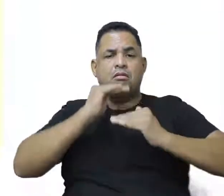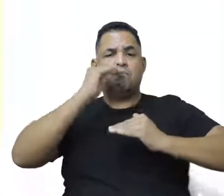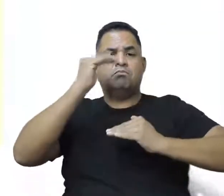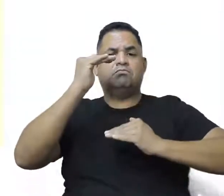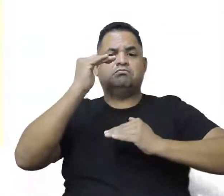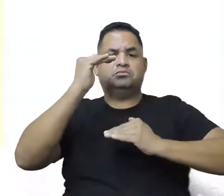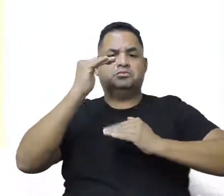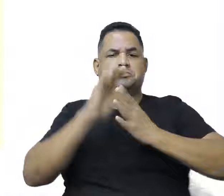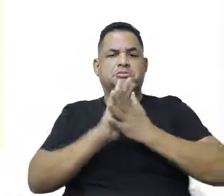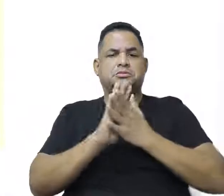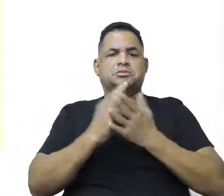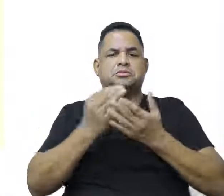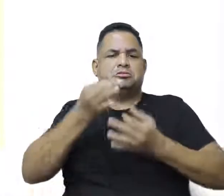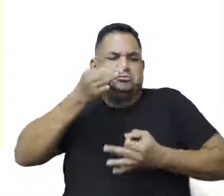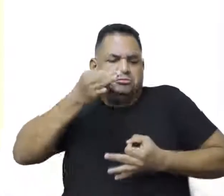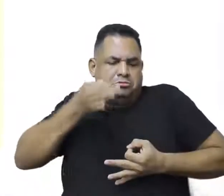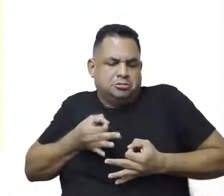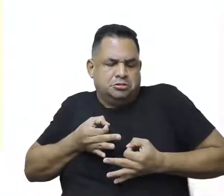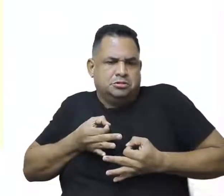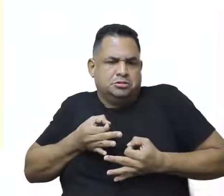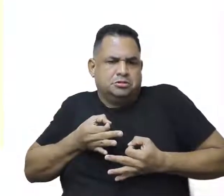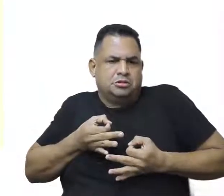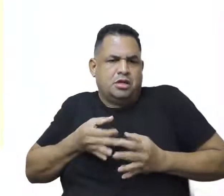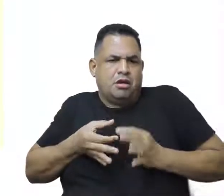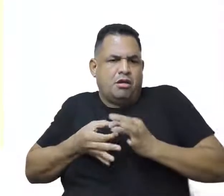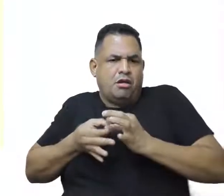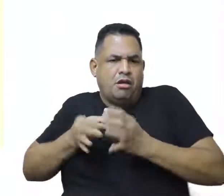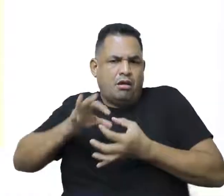cada cultura, né?